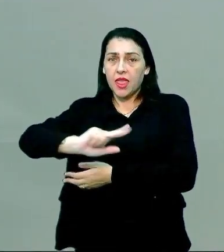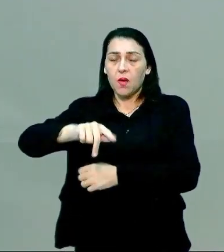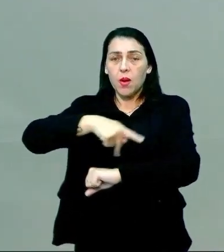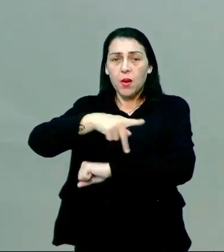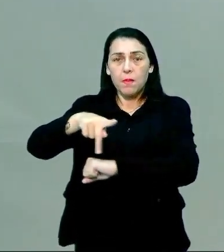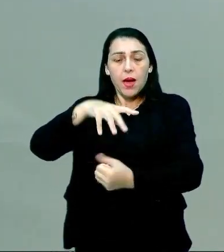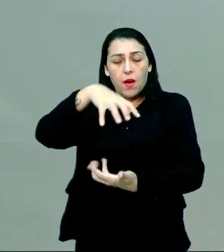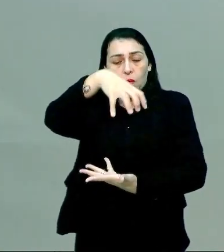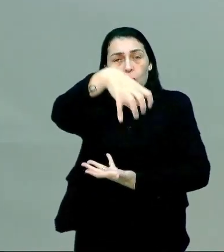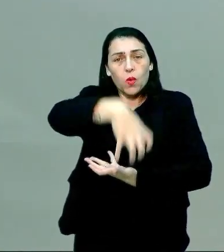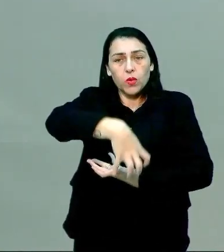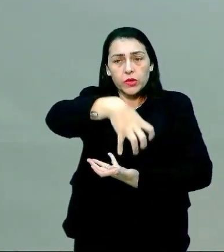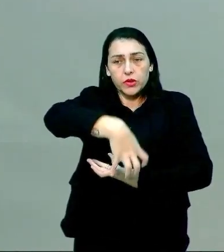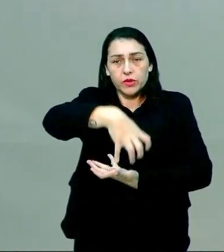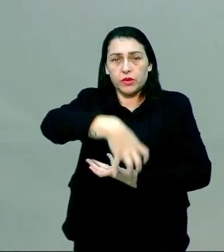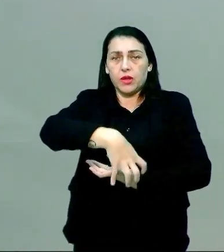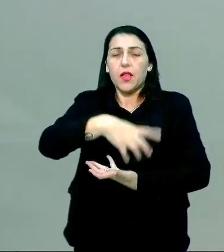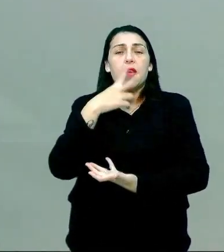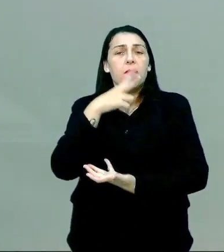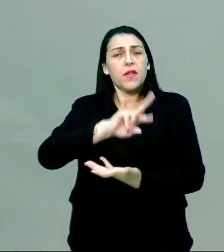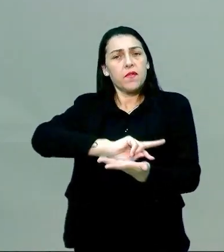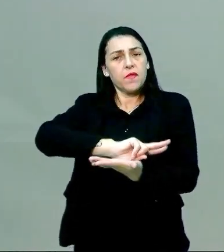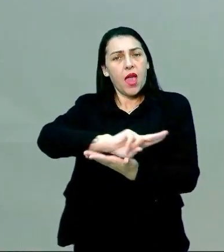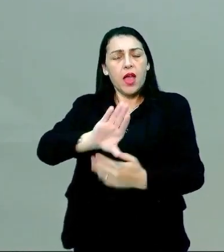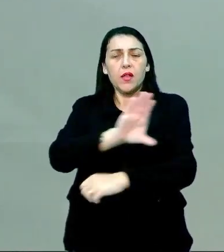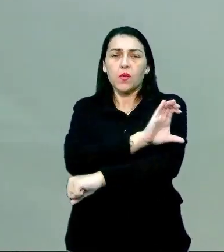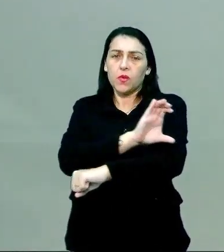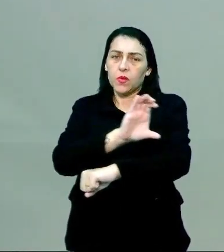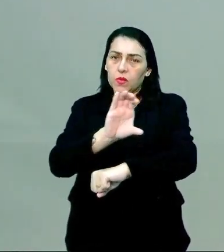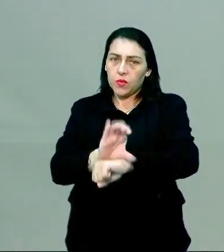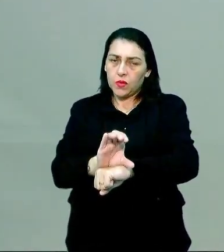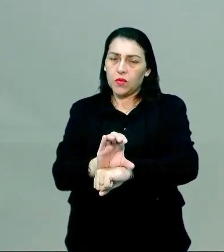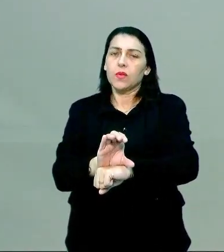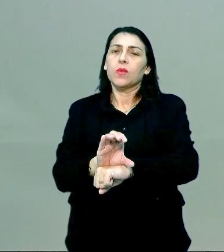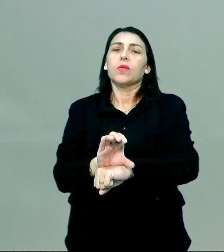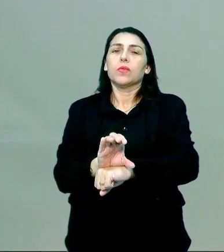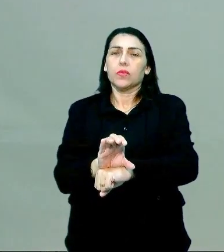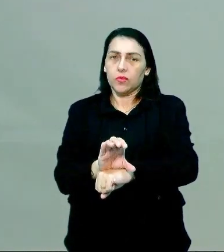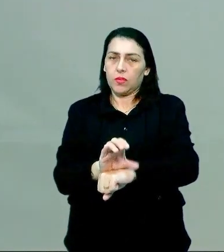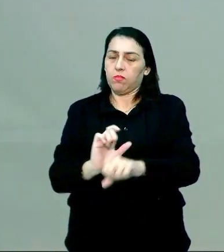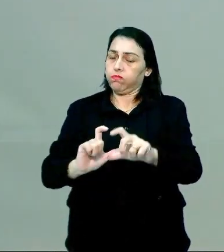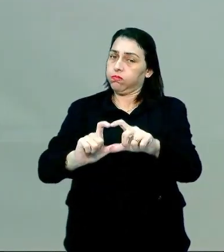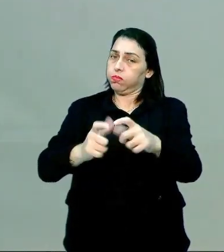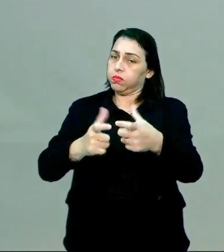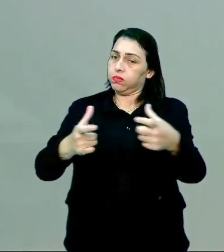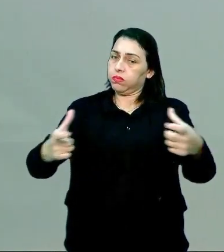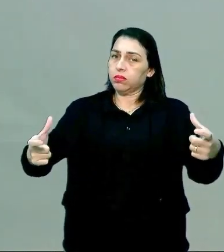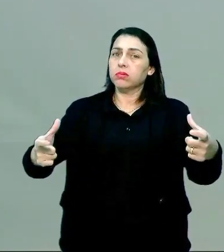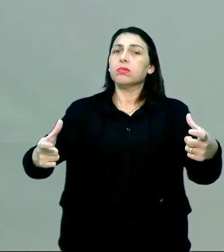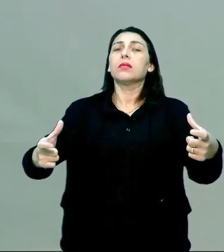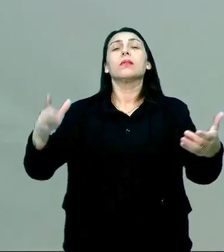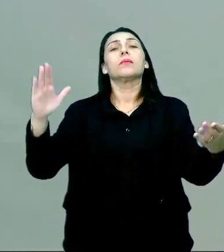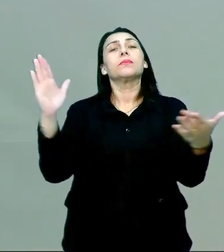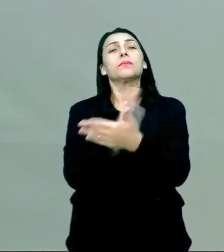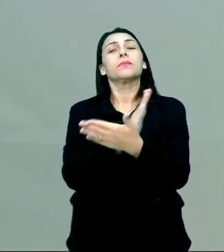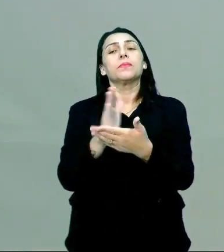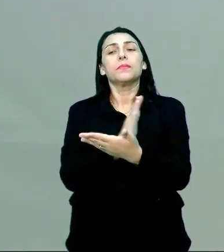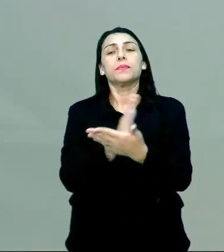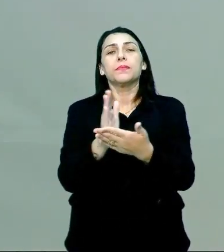é o continente. Então veja que lá vai ter diversas culturas, diversos povos, e por ser muito extensa, muito amplo, algumas vão